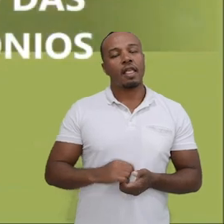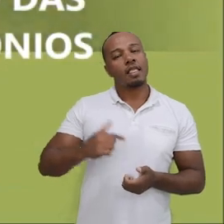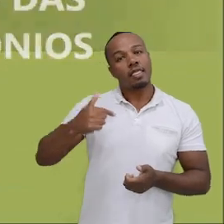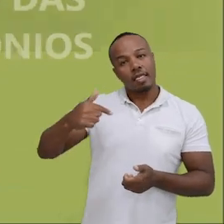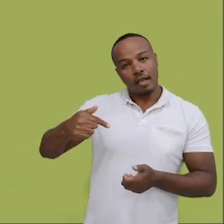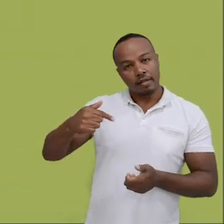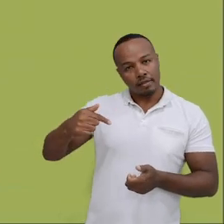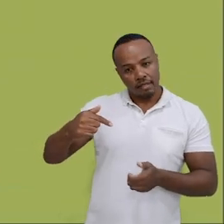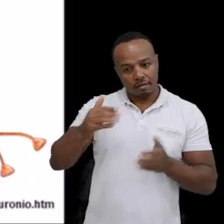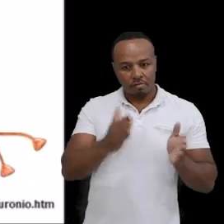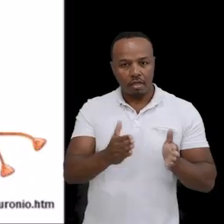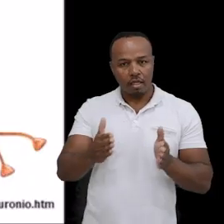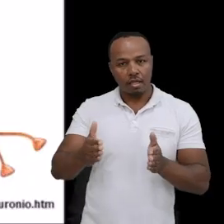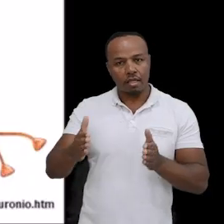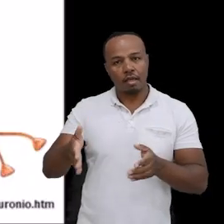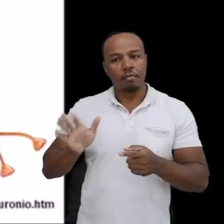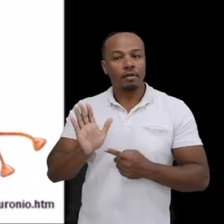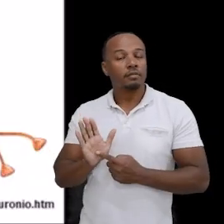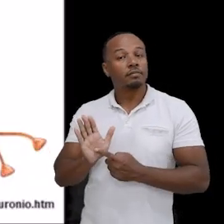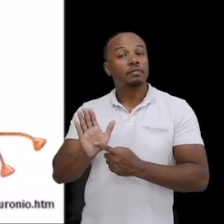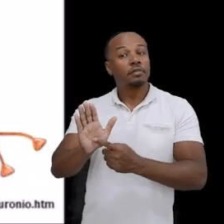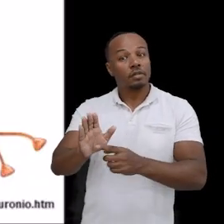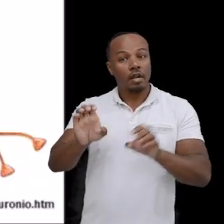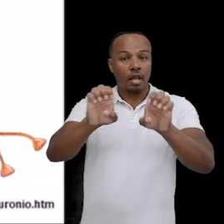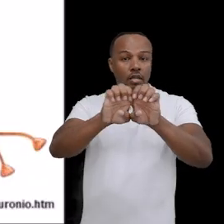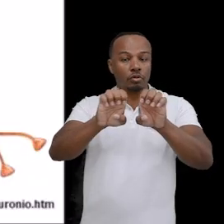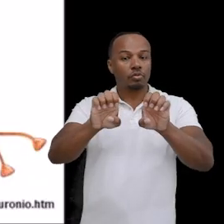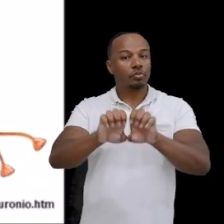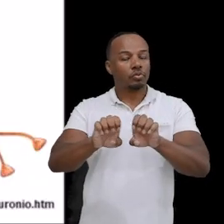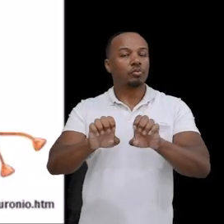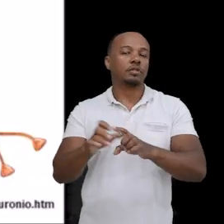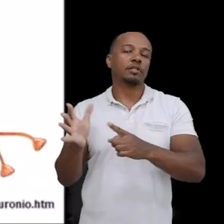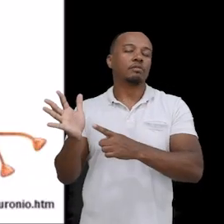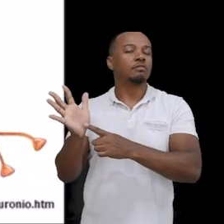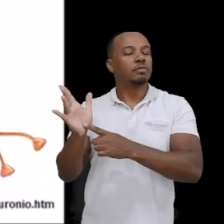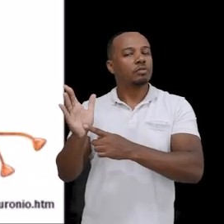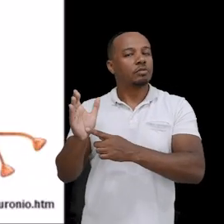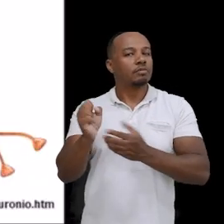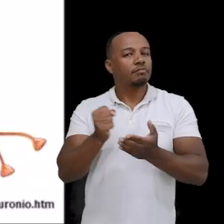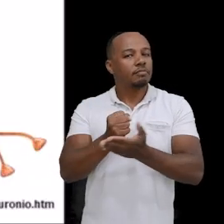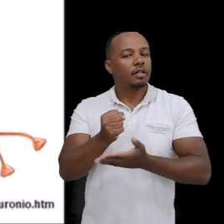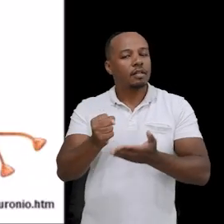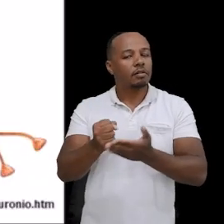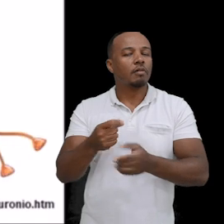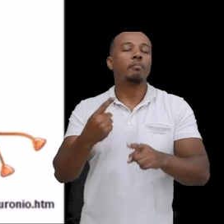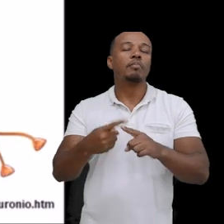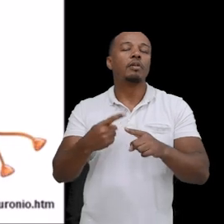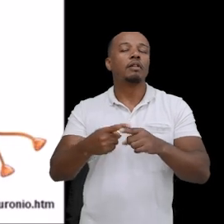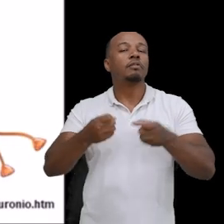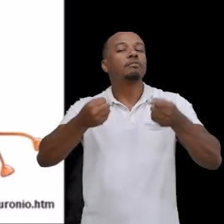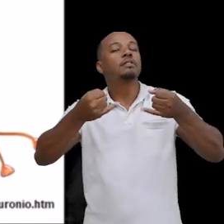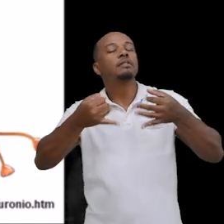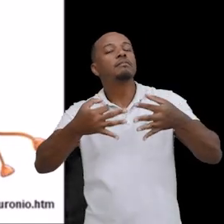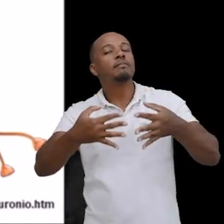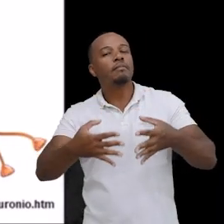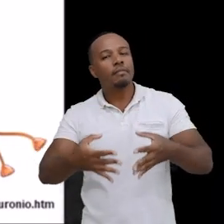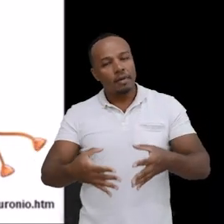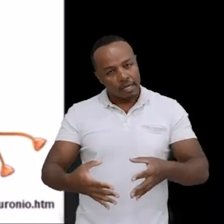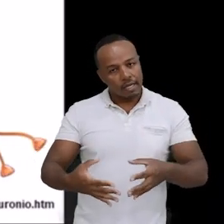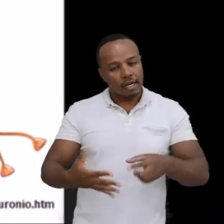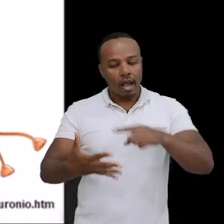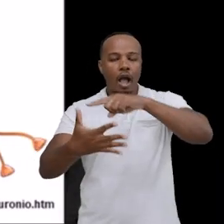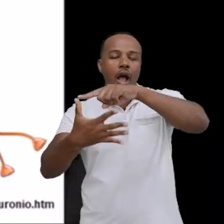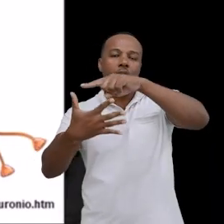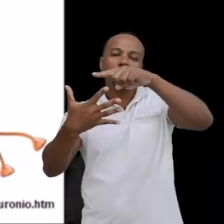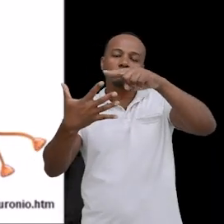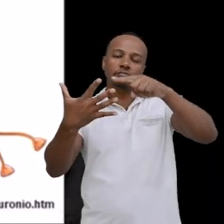Nesta sétima etapa, cabe mostrarmos a estrutura de um neurônio básico, porque nós vamos falar agora da arborização